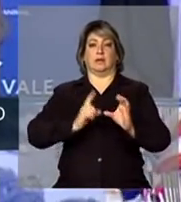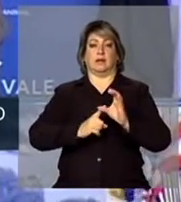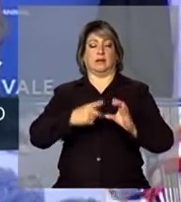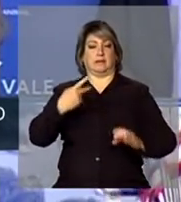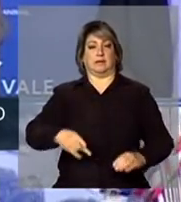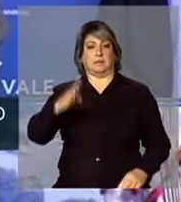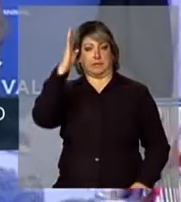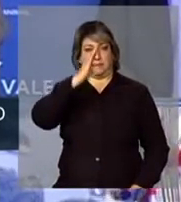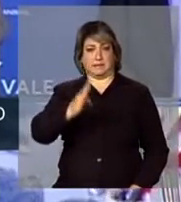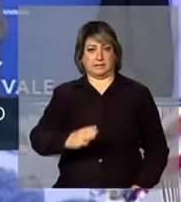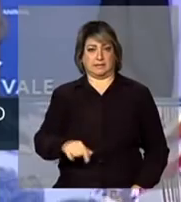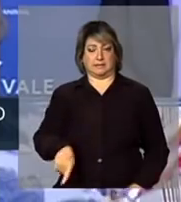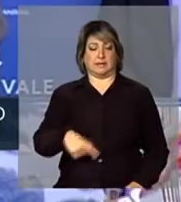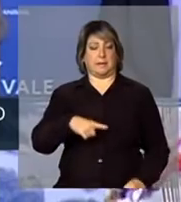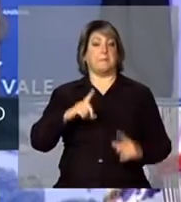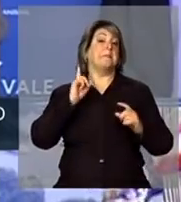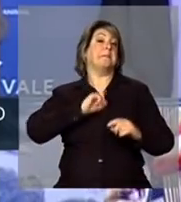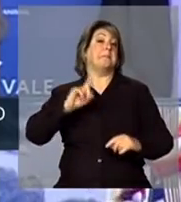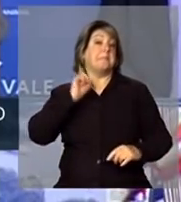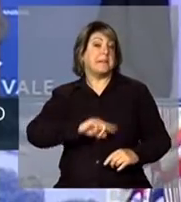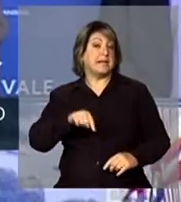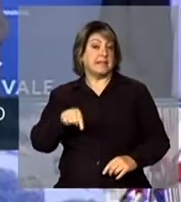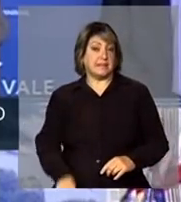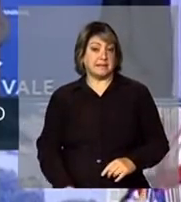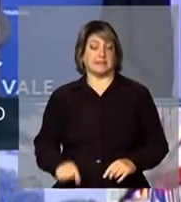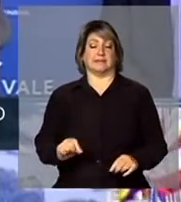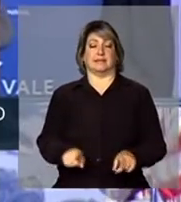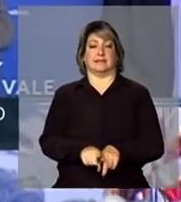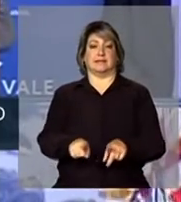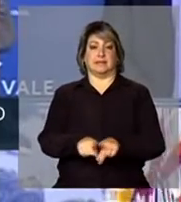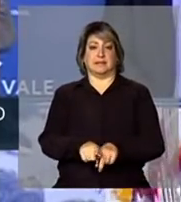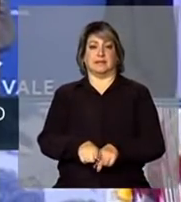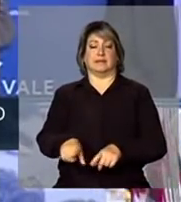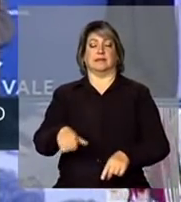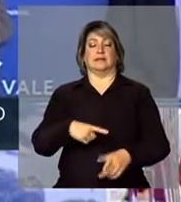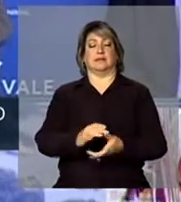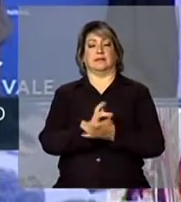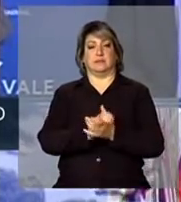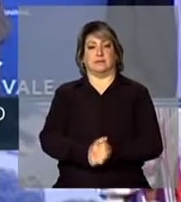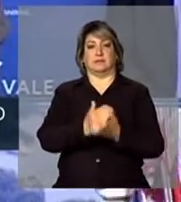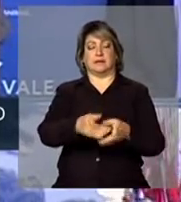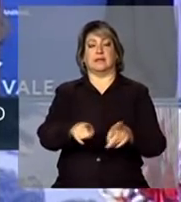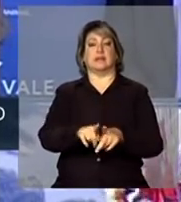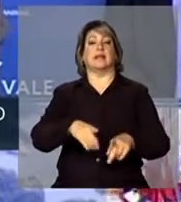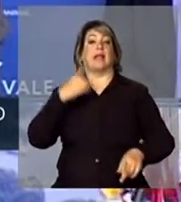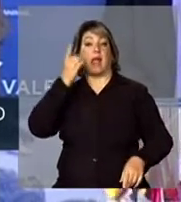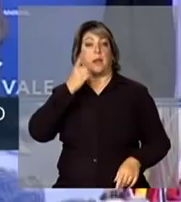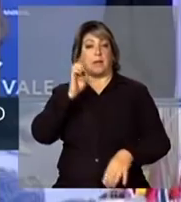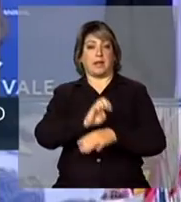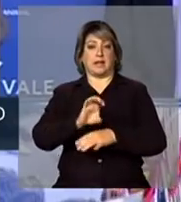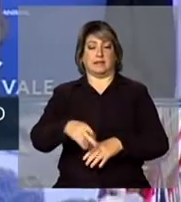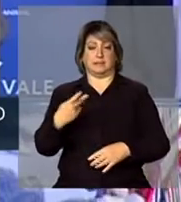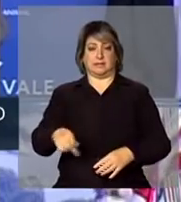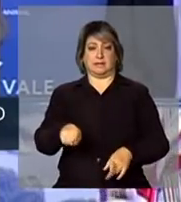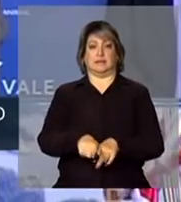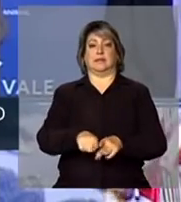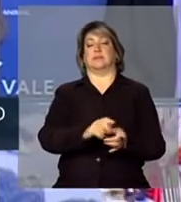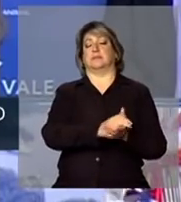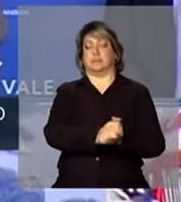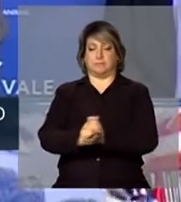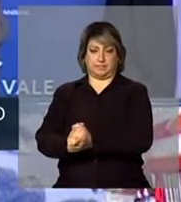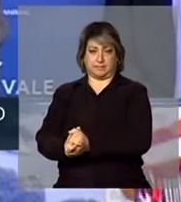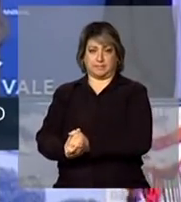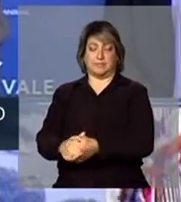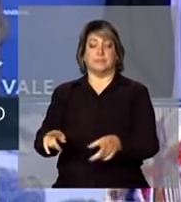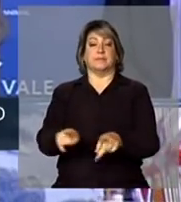Minas Gerais, o deputado Diniz Pinheiro, na pessoa de quem cumprimento todos os deputados estaduais aqui presentes. O